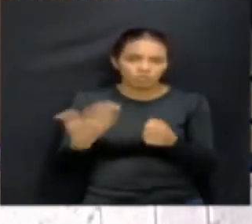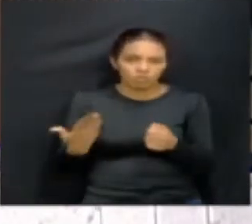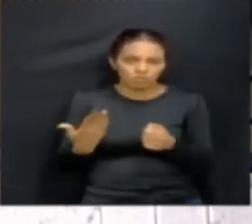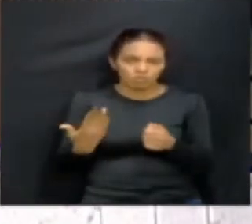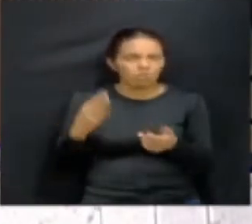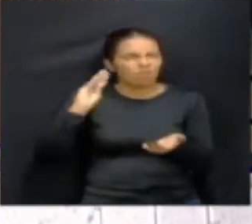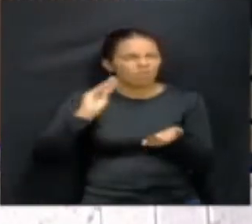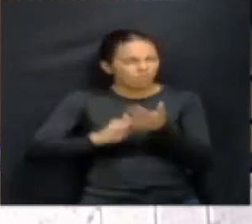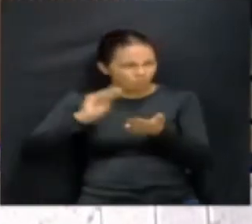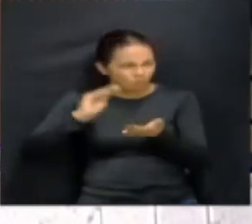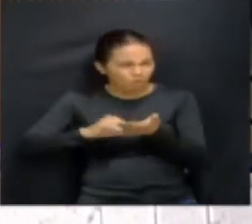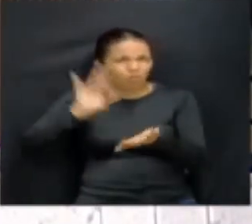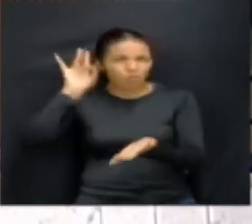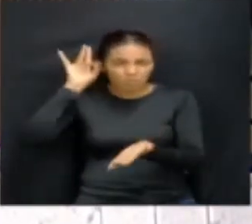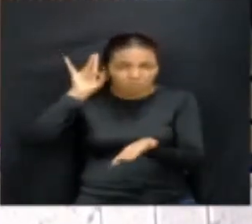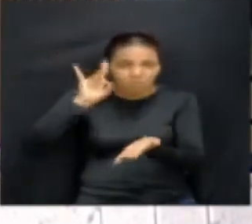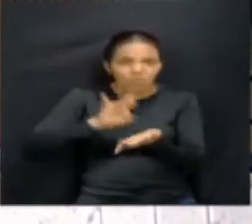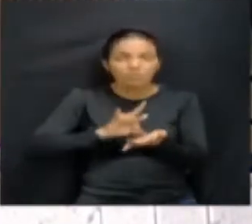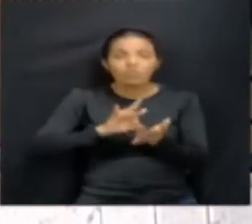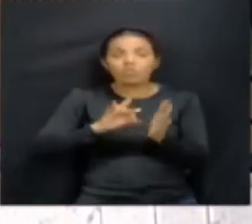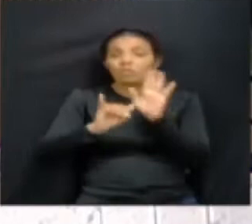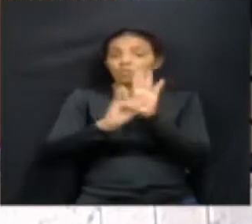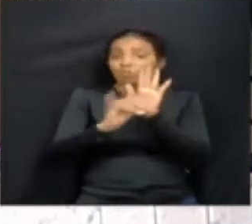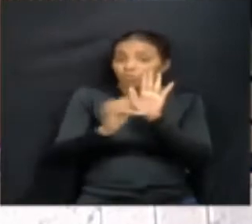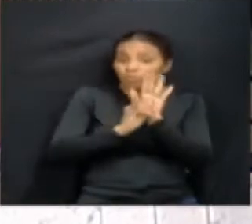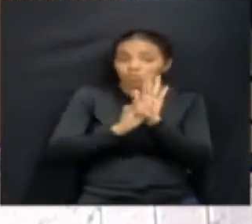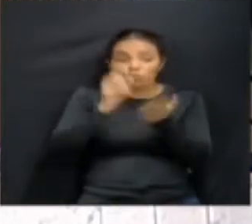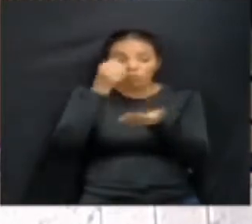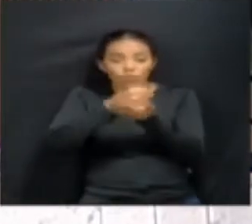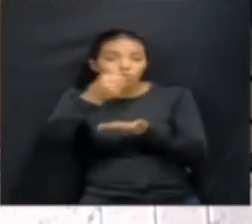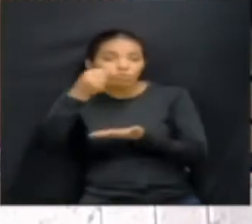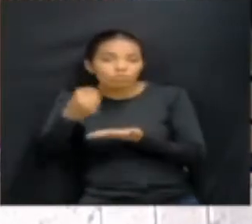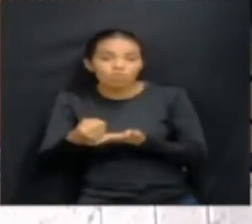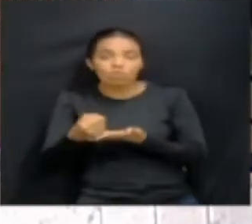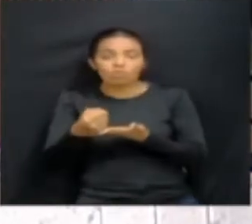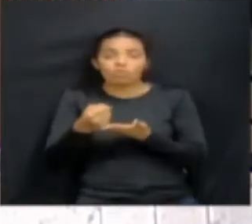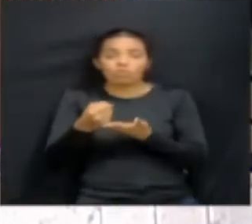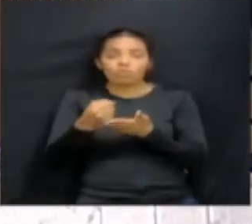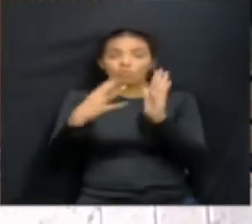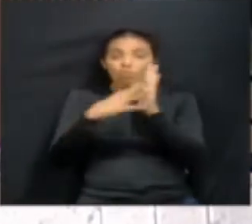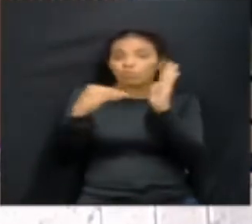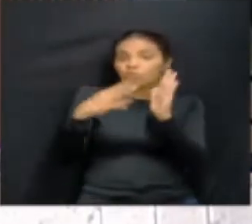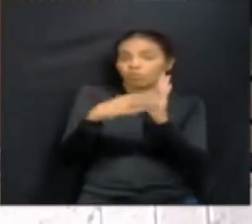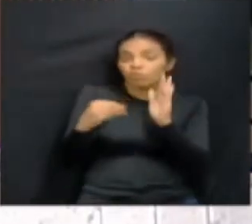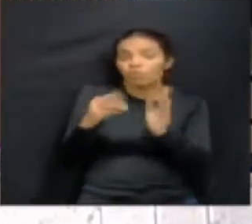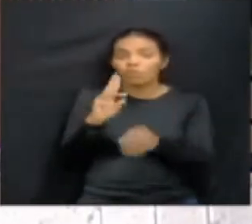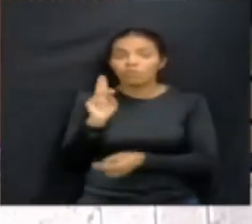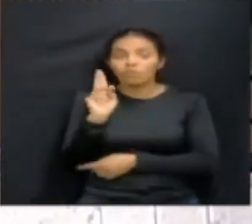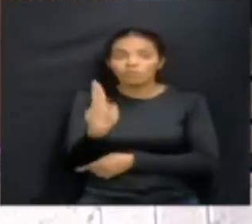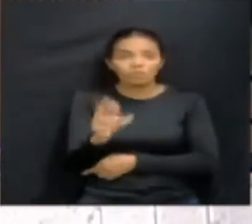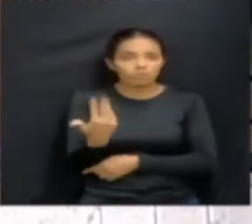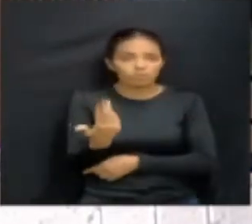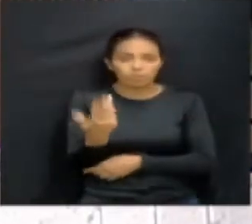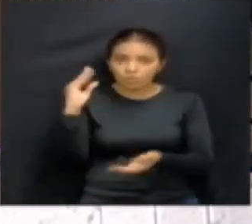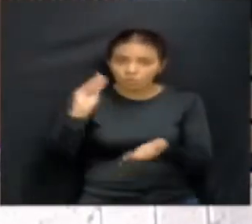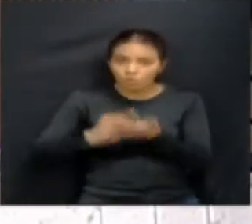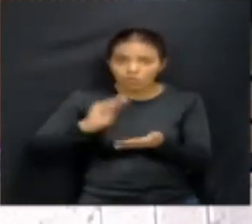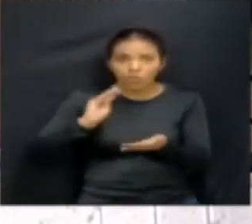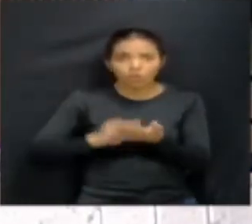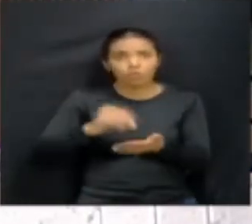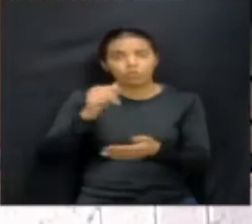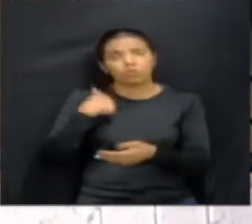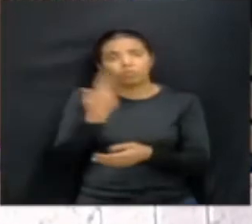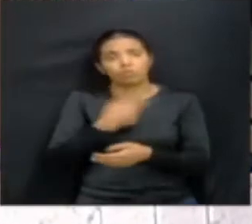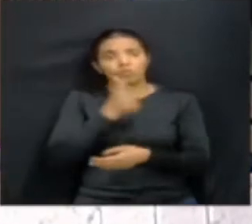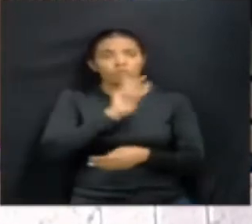ausência completa de uma minuta de edital de contrato de termo de referência enfim é um documento físico para se votar